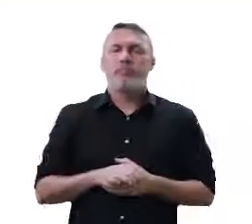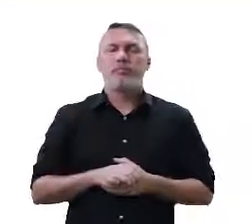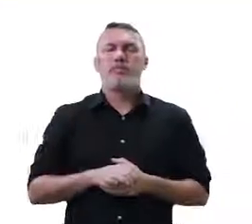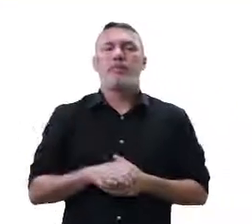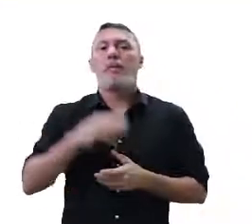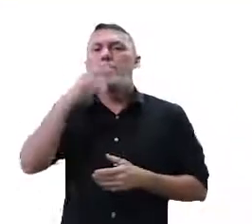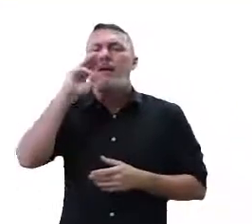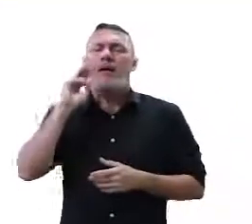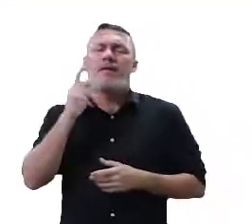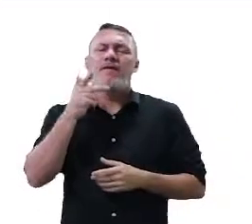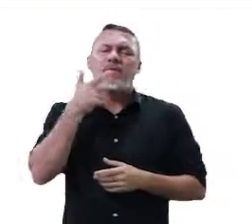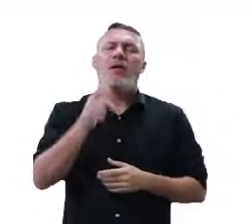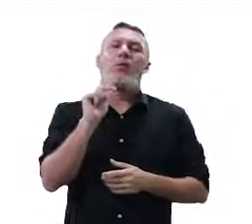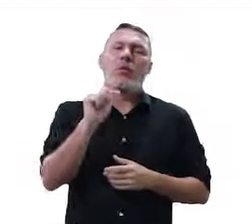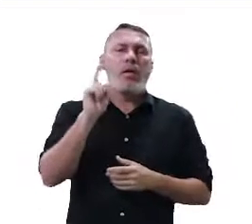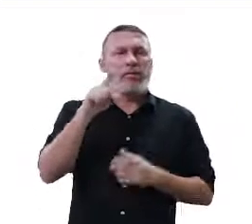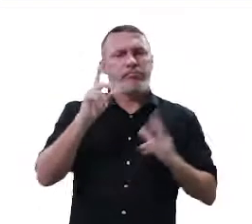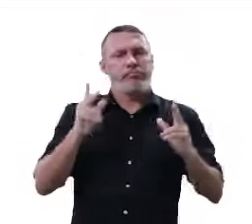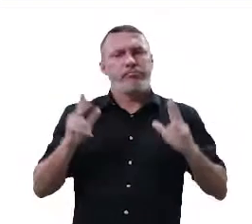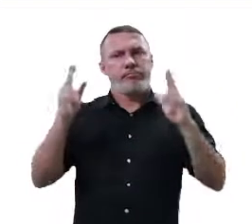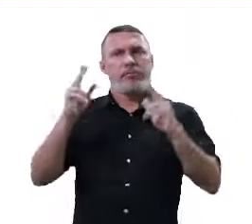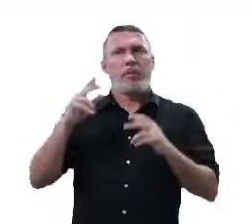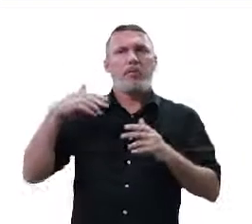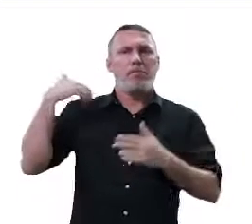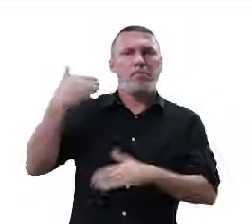Marx refere-se ao processo